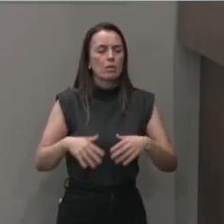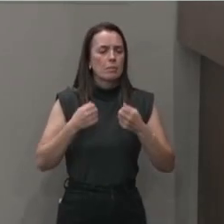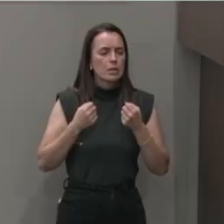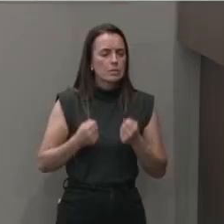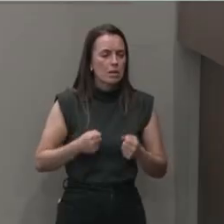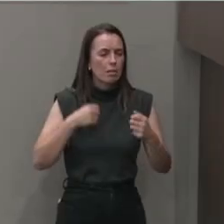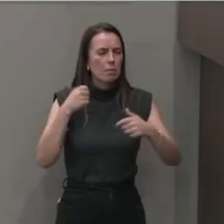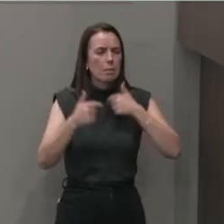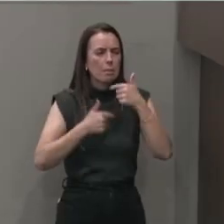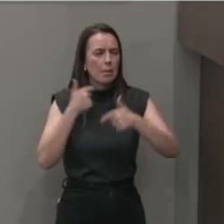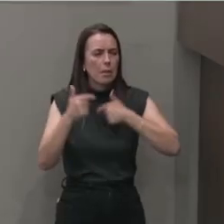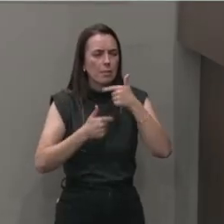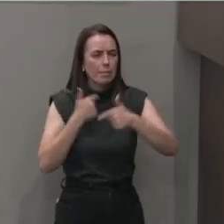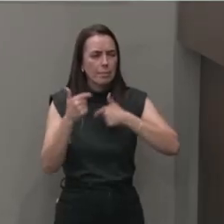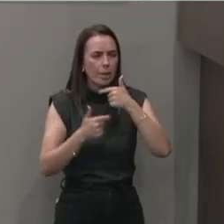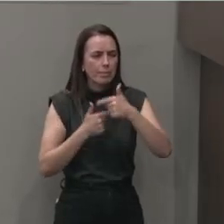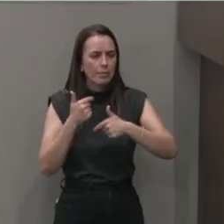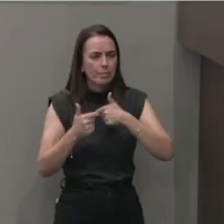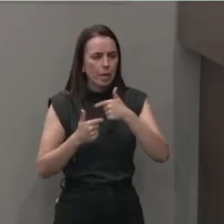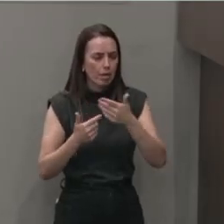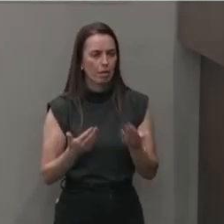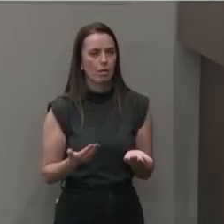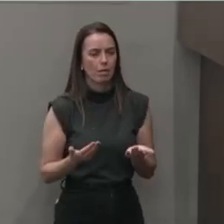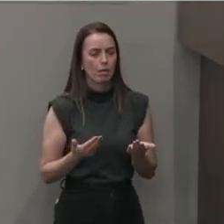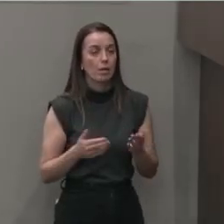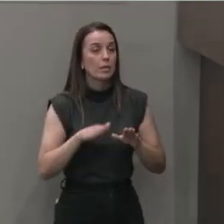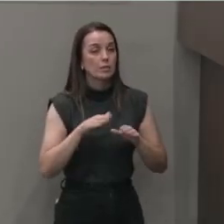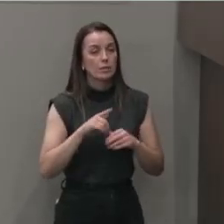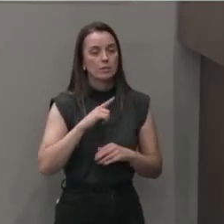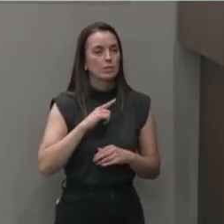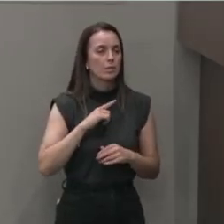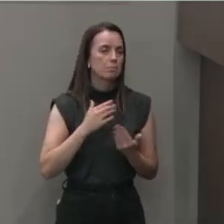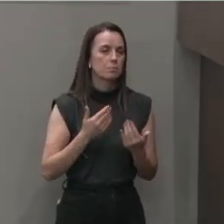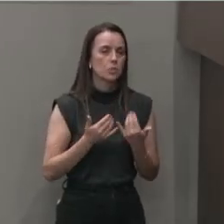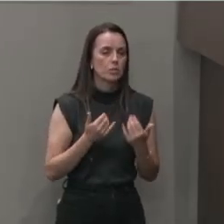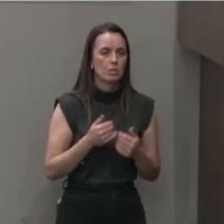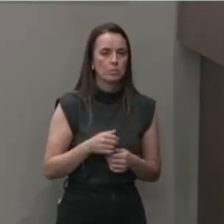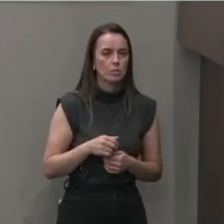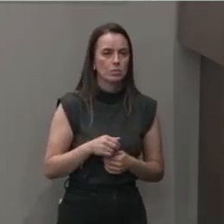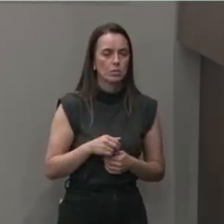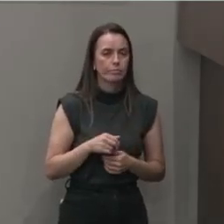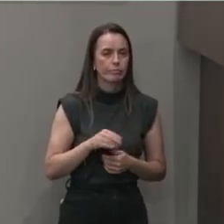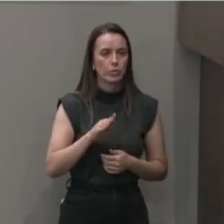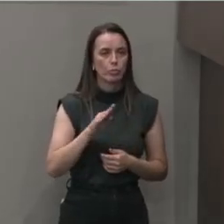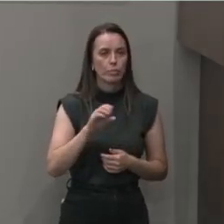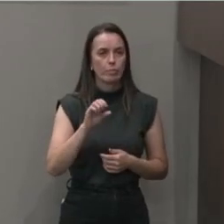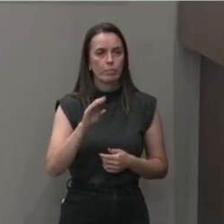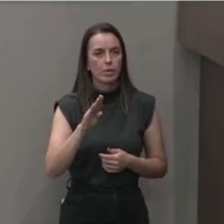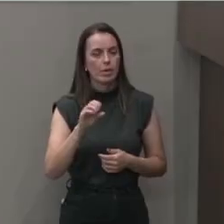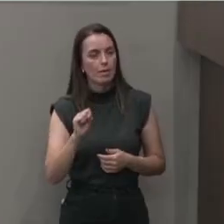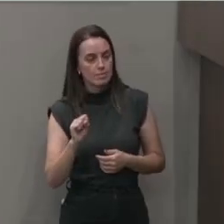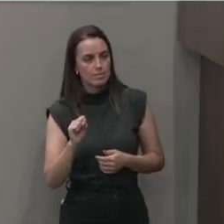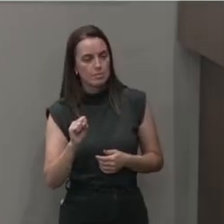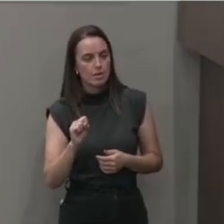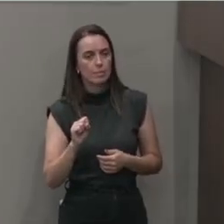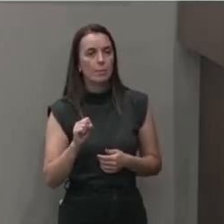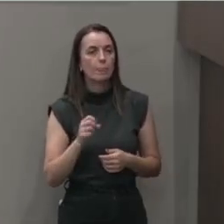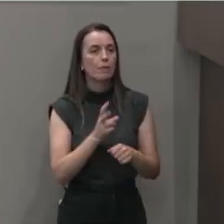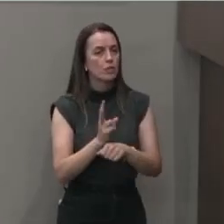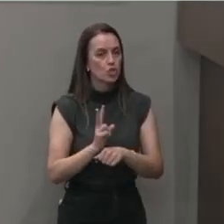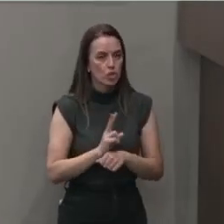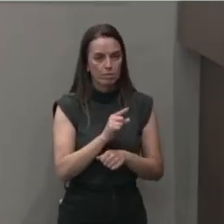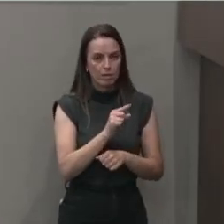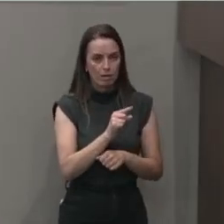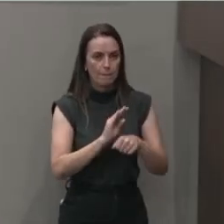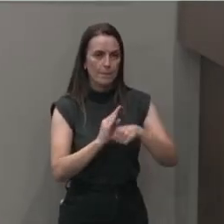saúde, por exemplo. Quando a gente tem, por exemplo, no ambulatório da São José, tem um vigilante, ele faz toda a diferença, principalmente porque normalmente